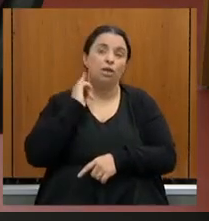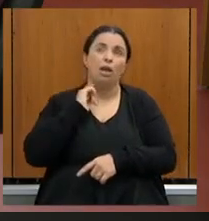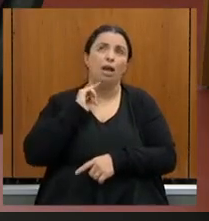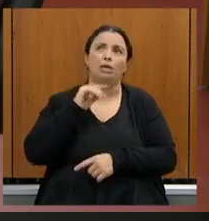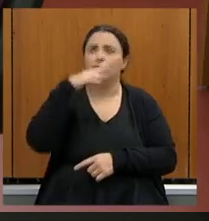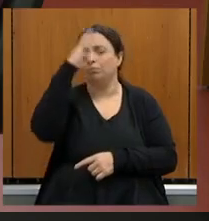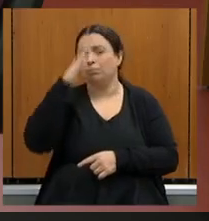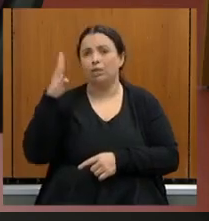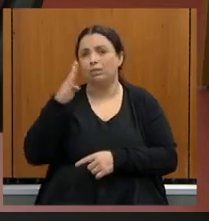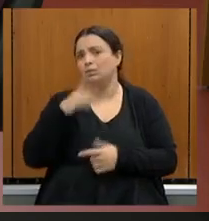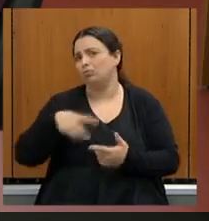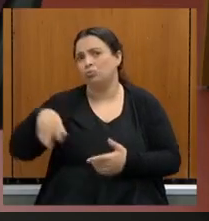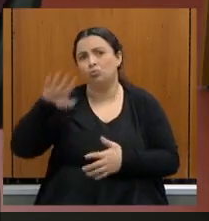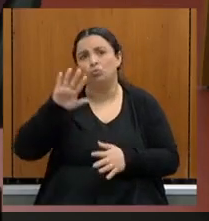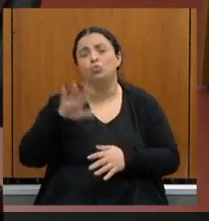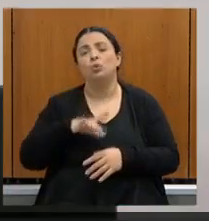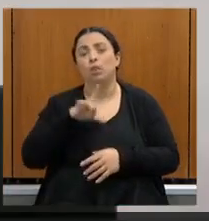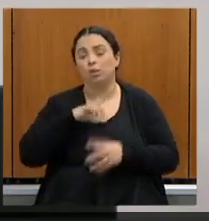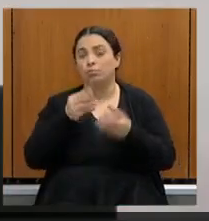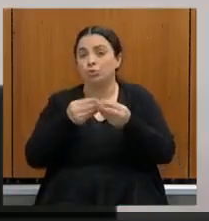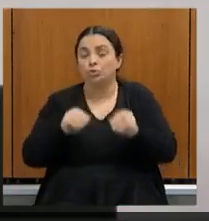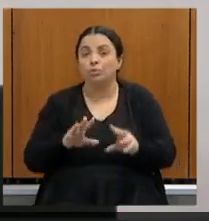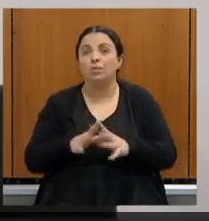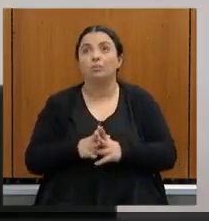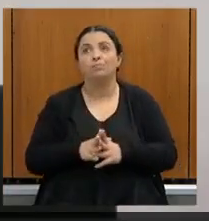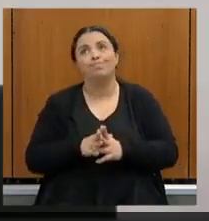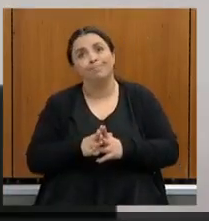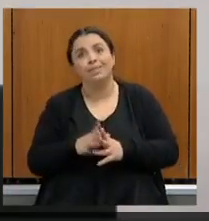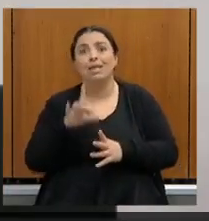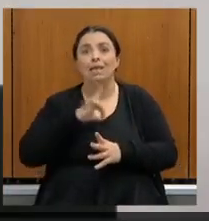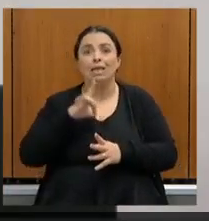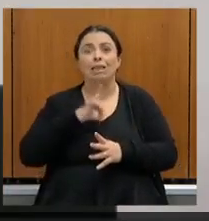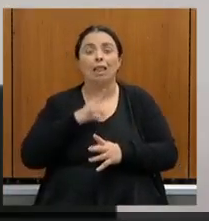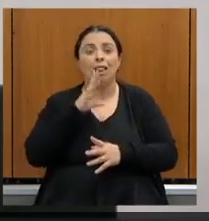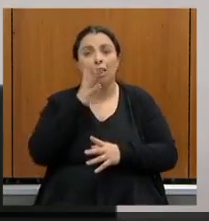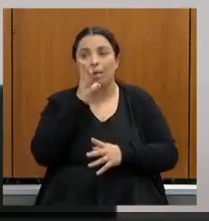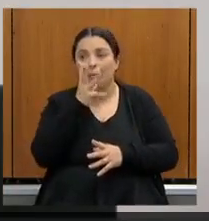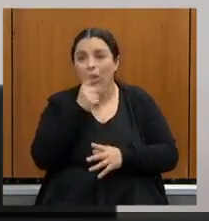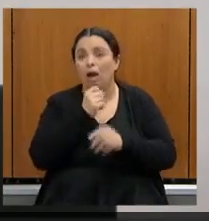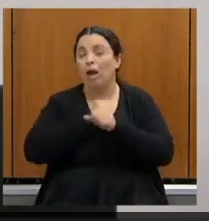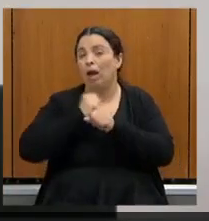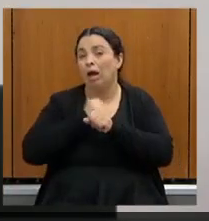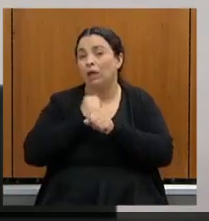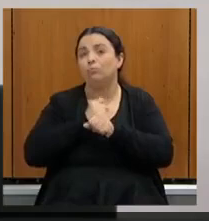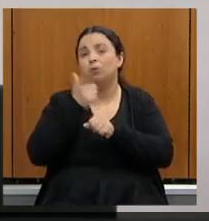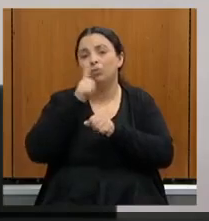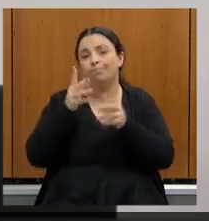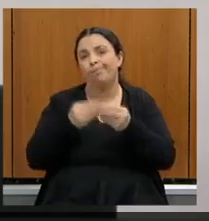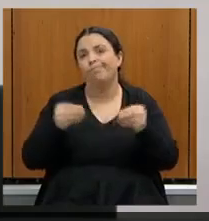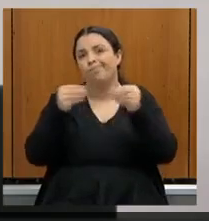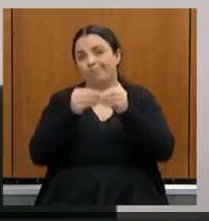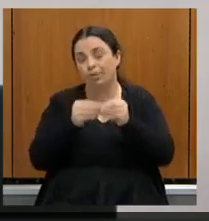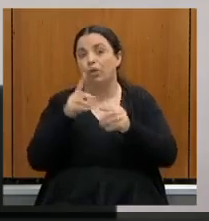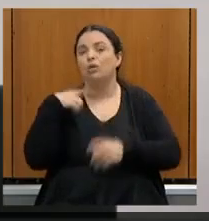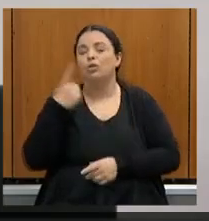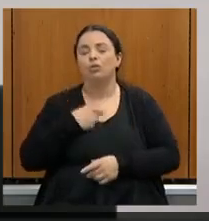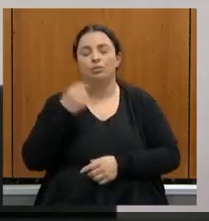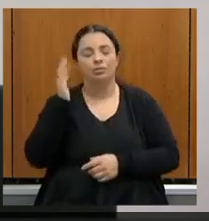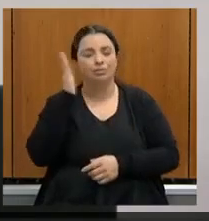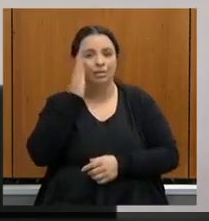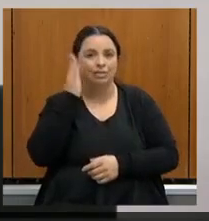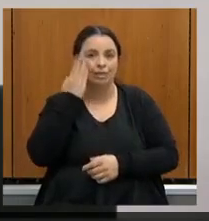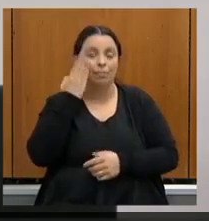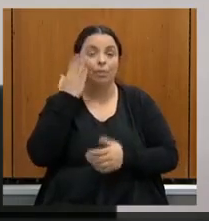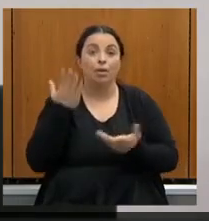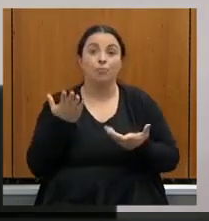país e que vai levar anos para serem restabelecidos nós sabemos disso e principalmente